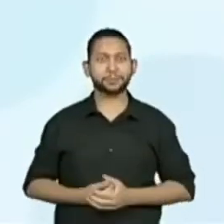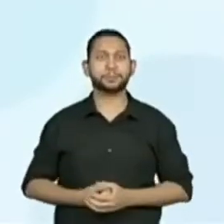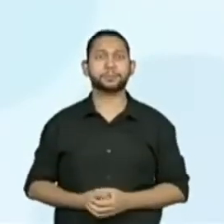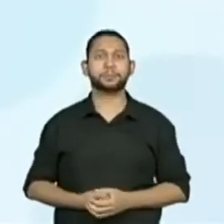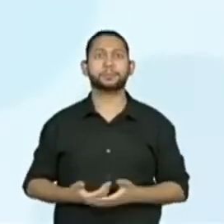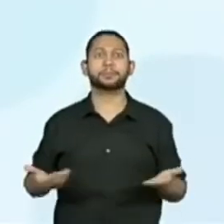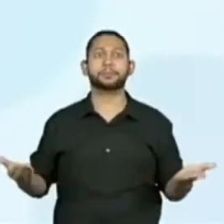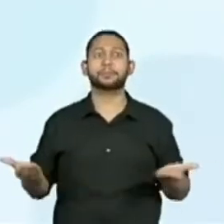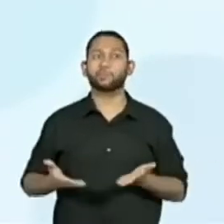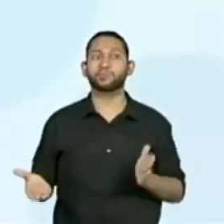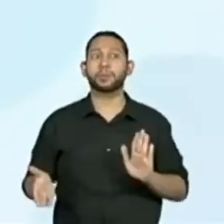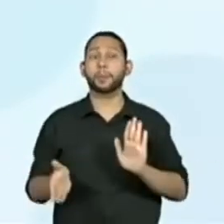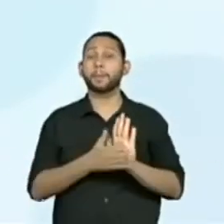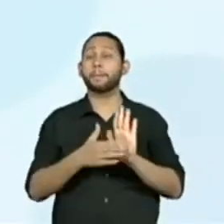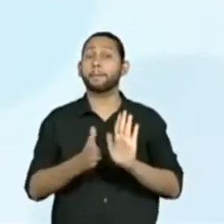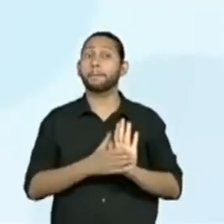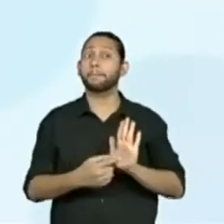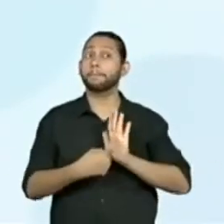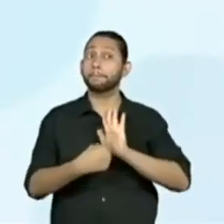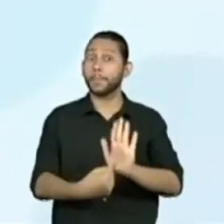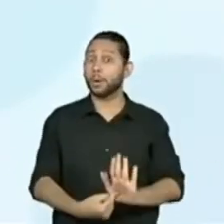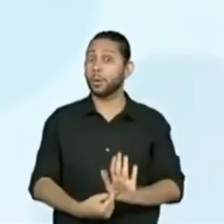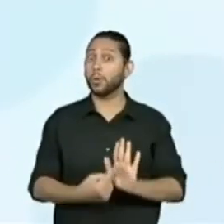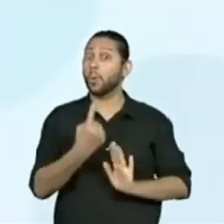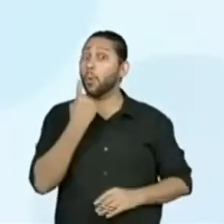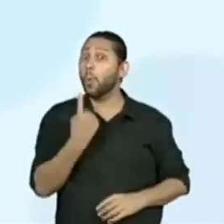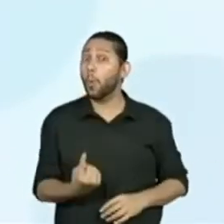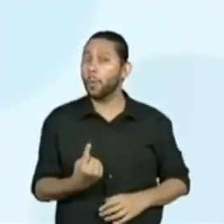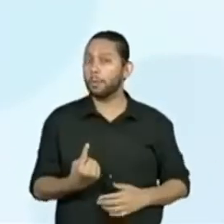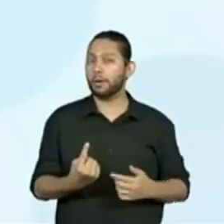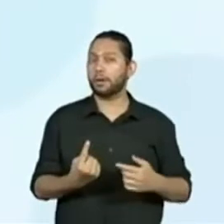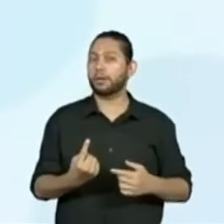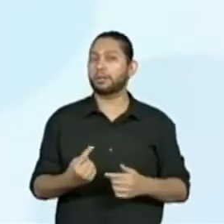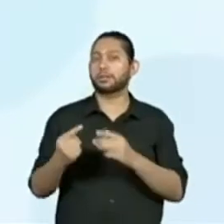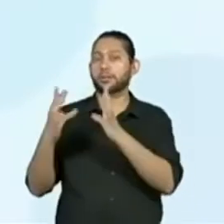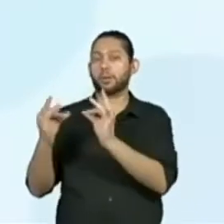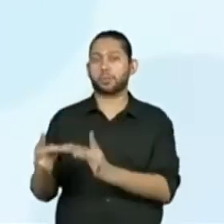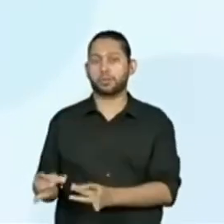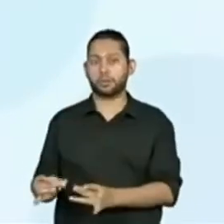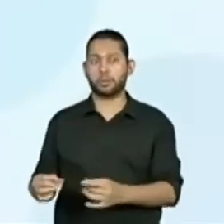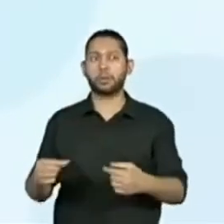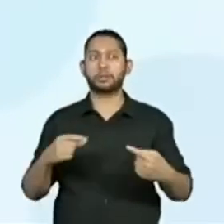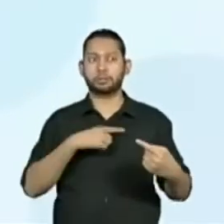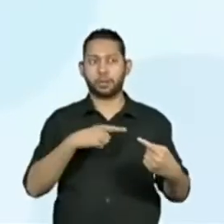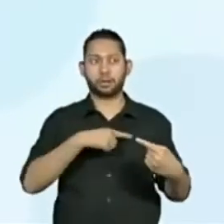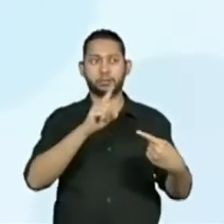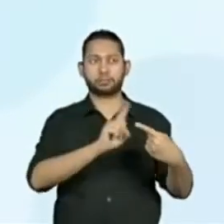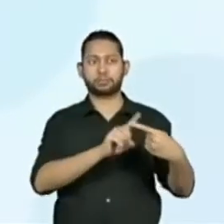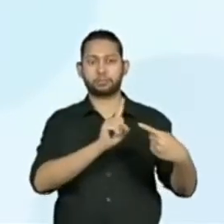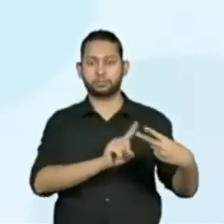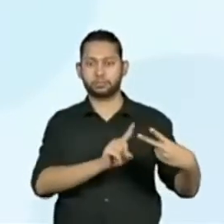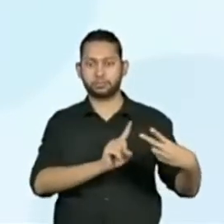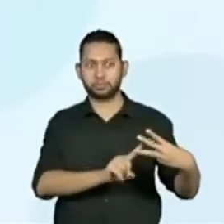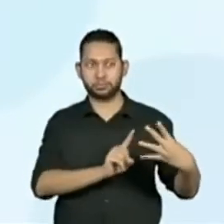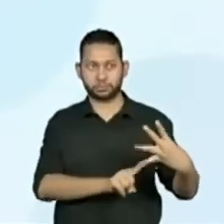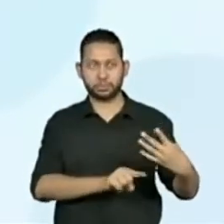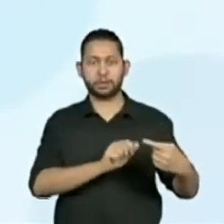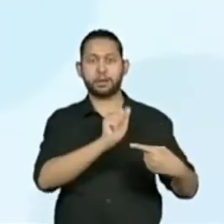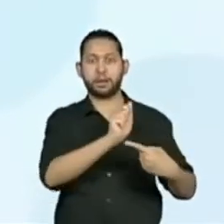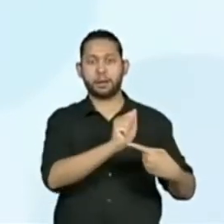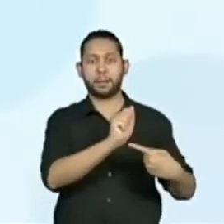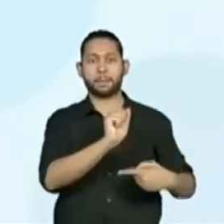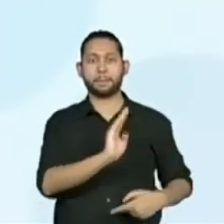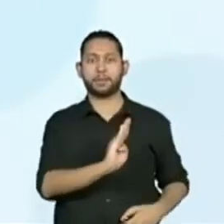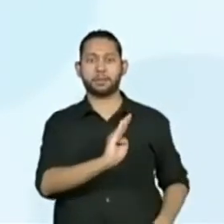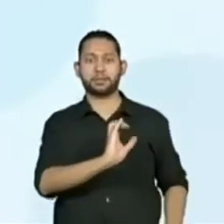Agora, apresente uma decomposição para cada um dos números abaixo, né? Então, bora lá, pessoal